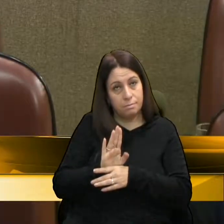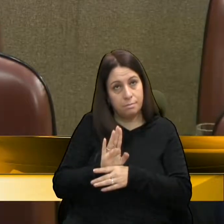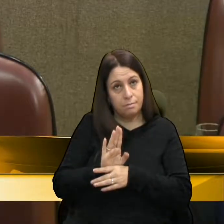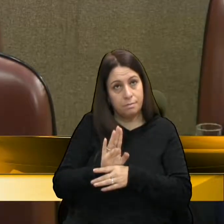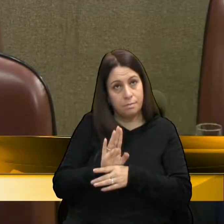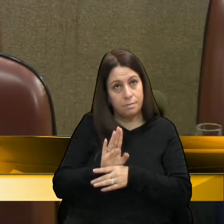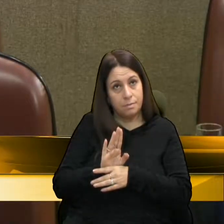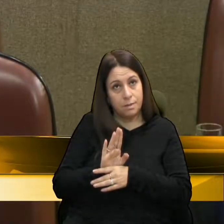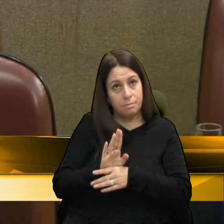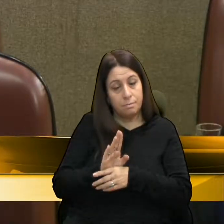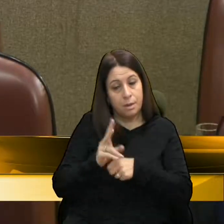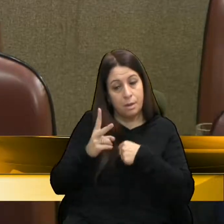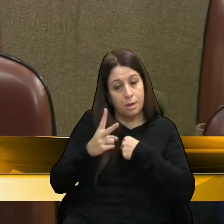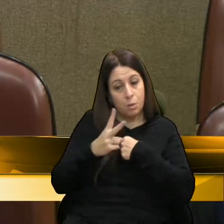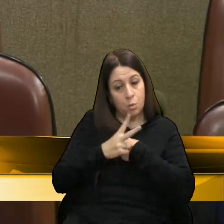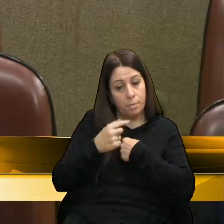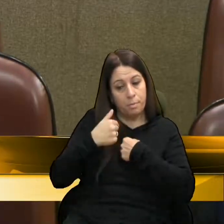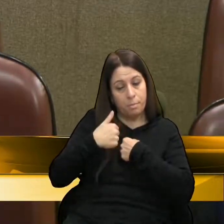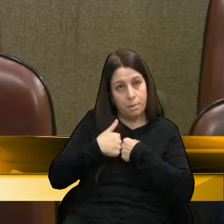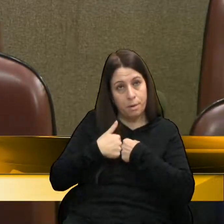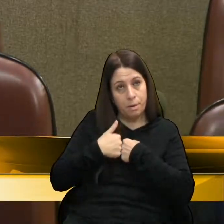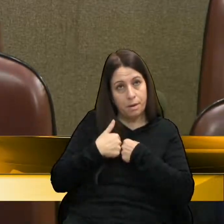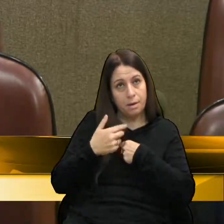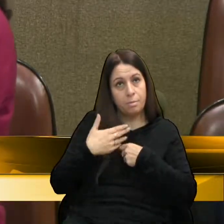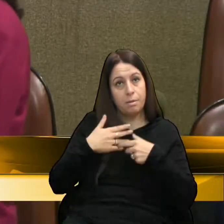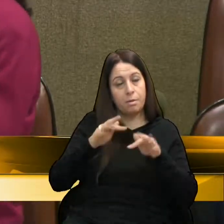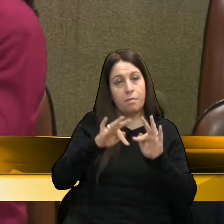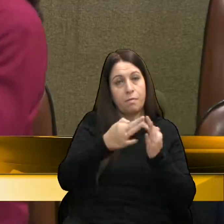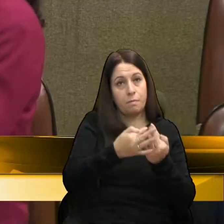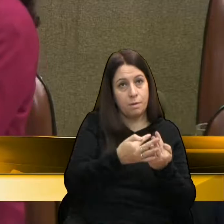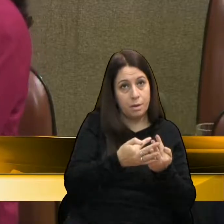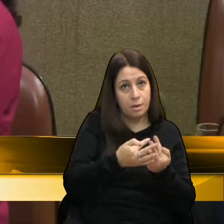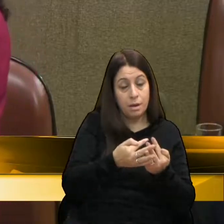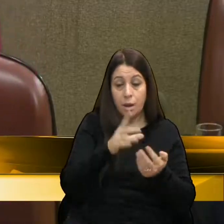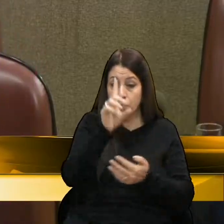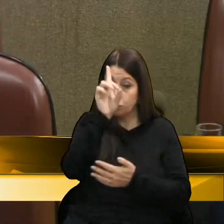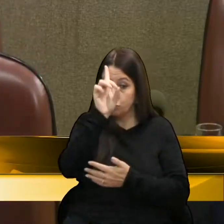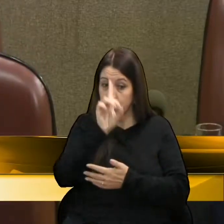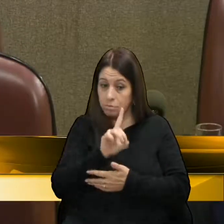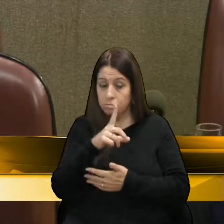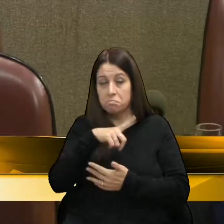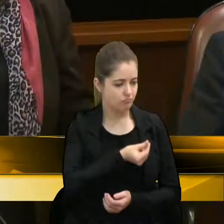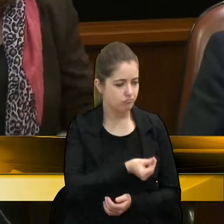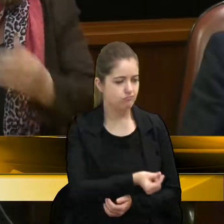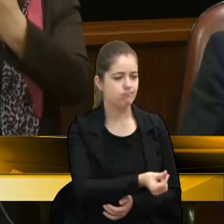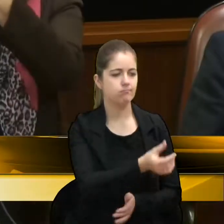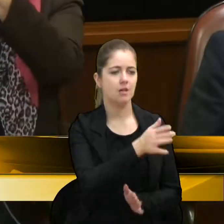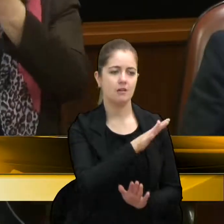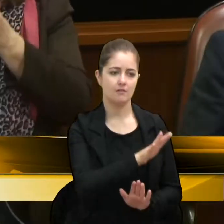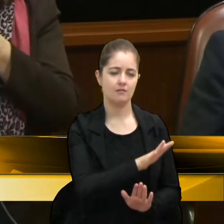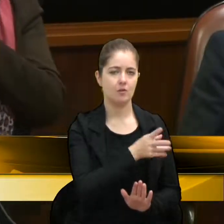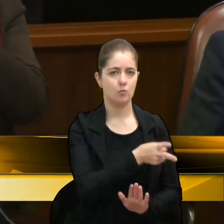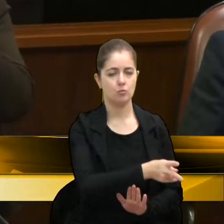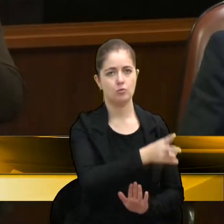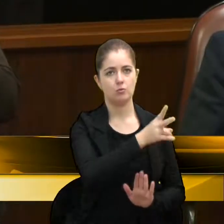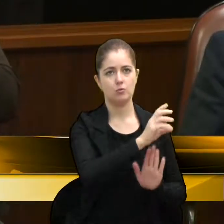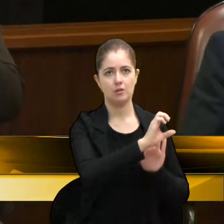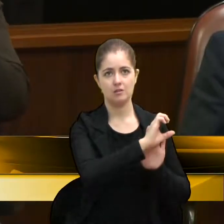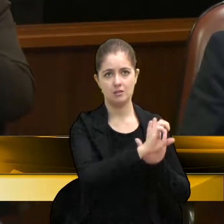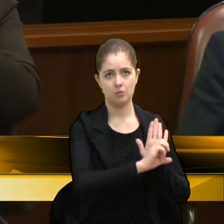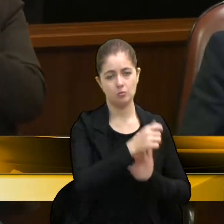me autoproteger e proteger a minha família. É um direito que eu tenho. Nós temos um